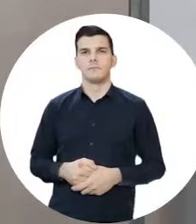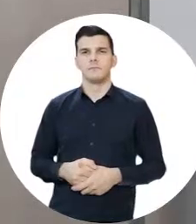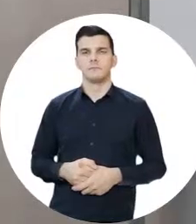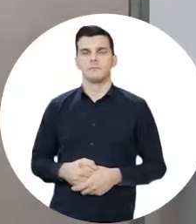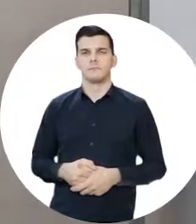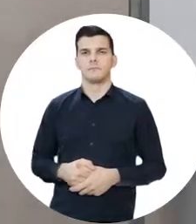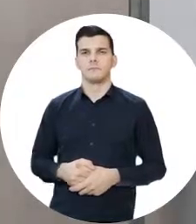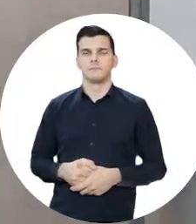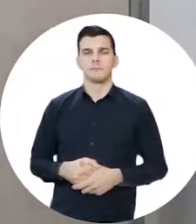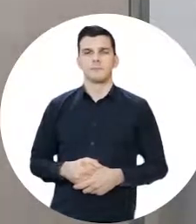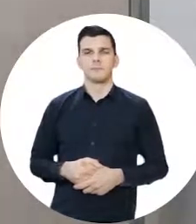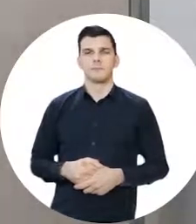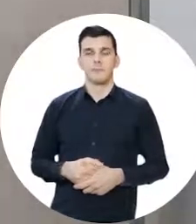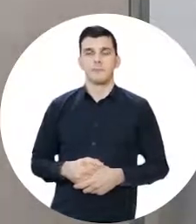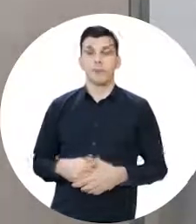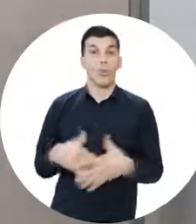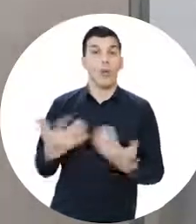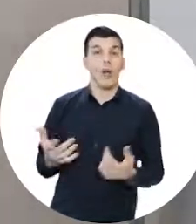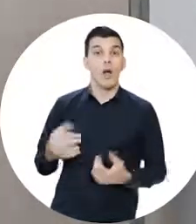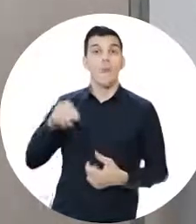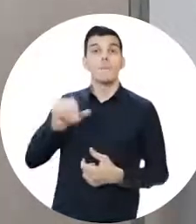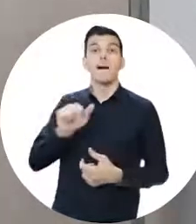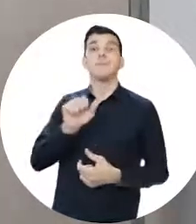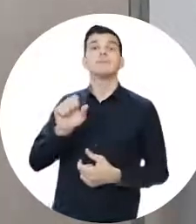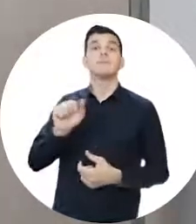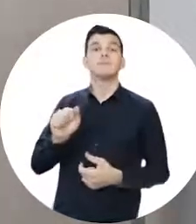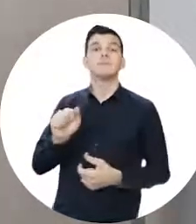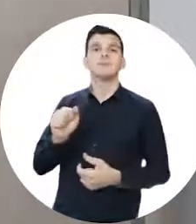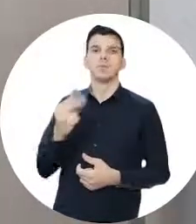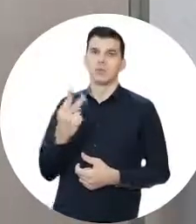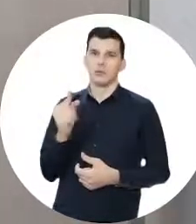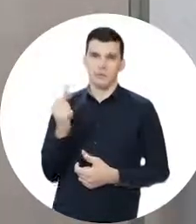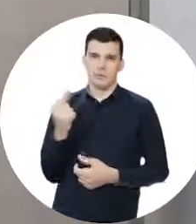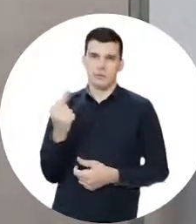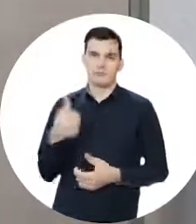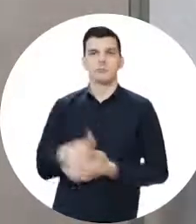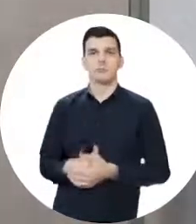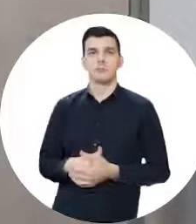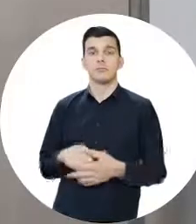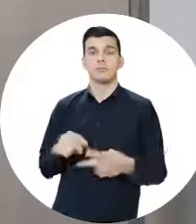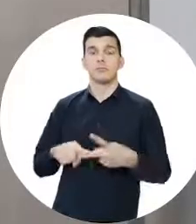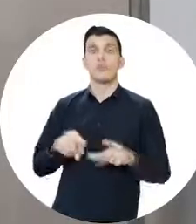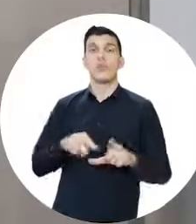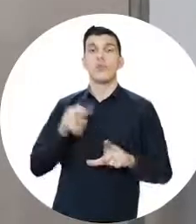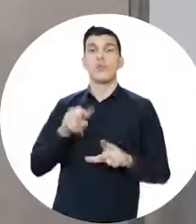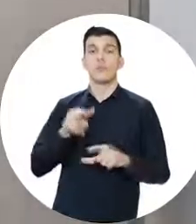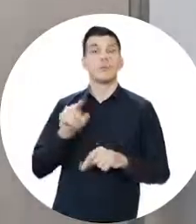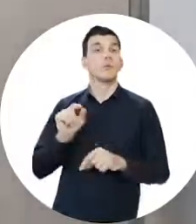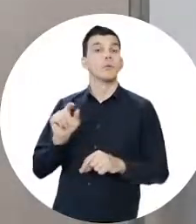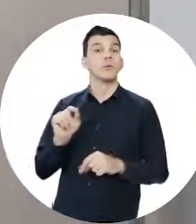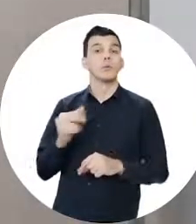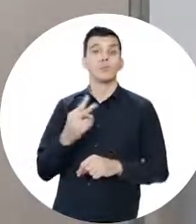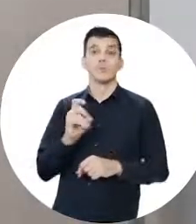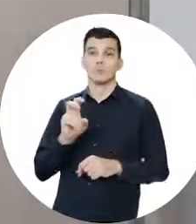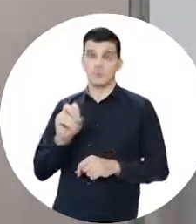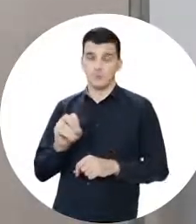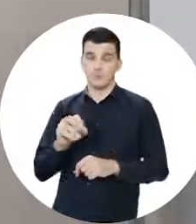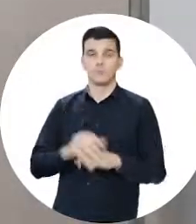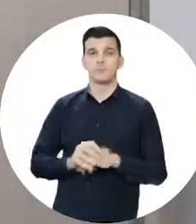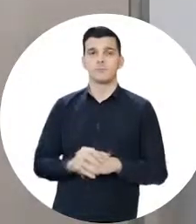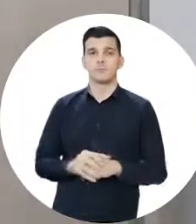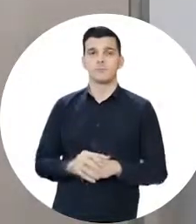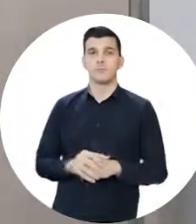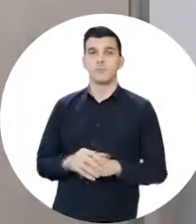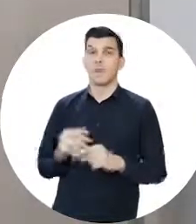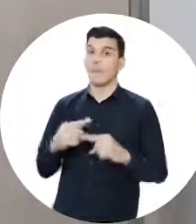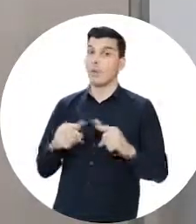Massa de soluto, volume de solução. Qual é a massa do meu soluto? 2 gramas. Qual é o volume da solução? 250. Só